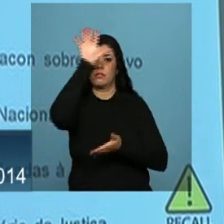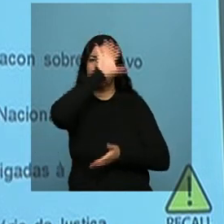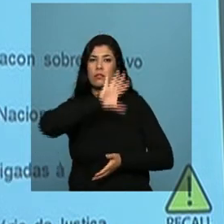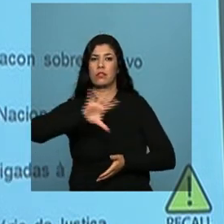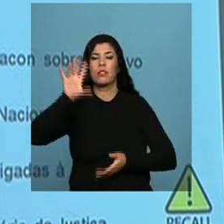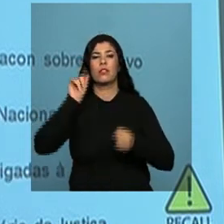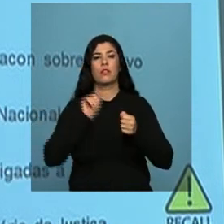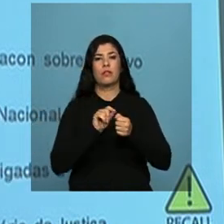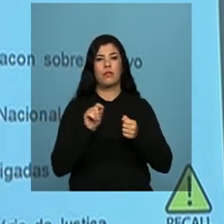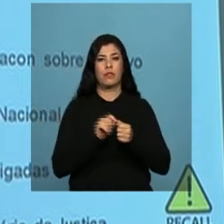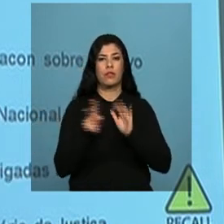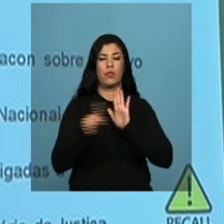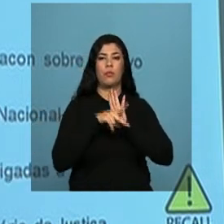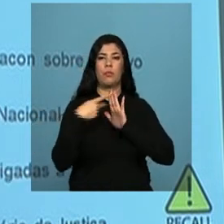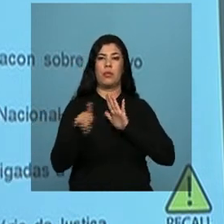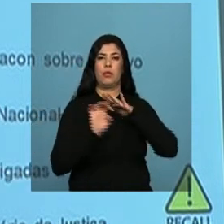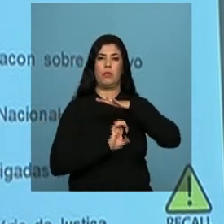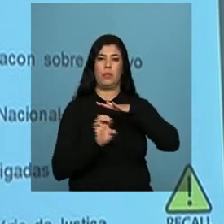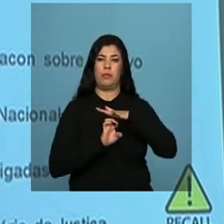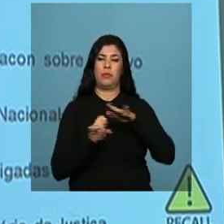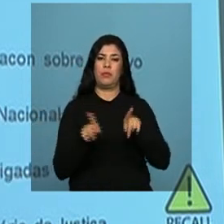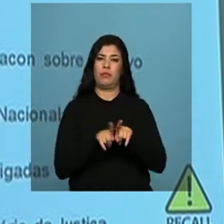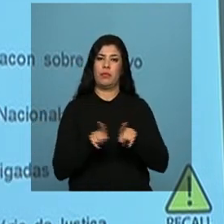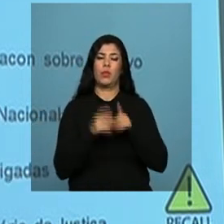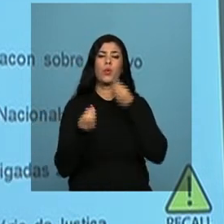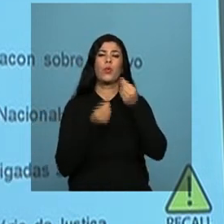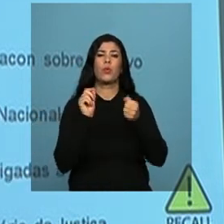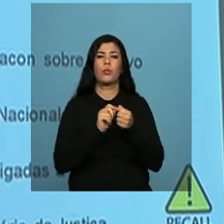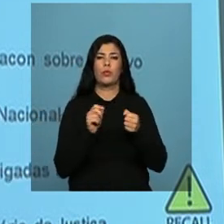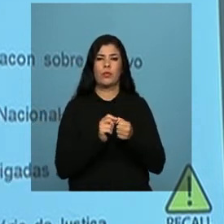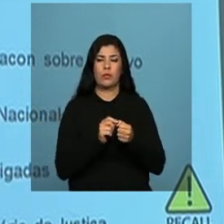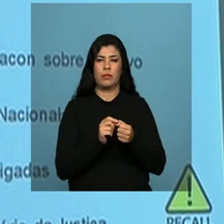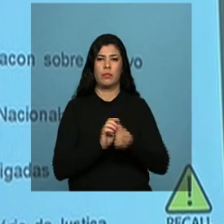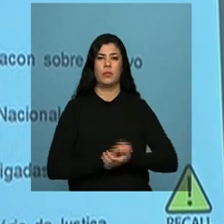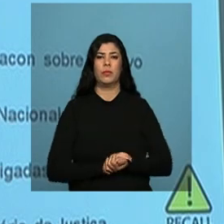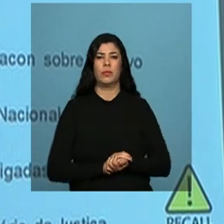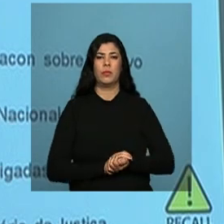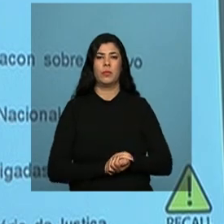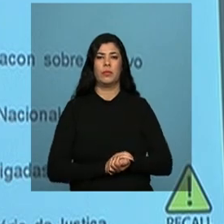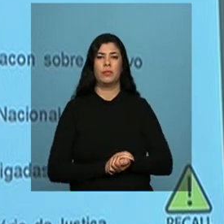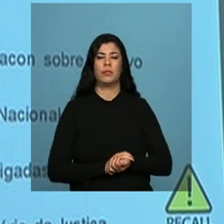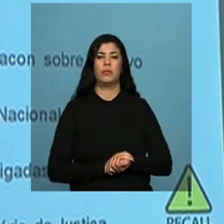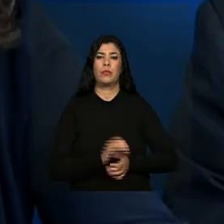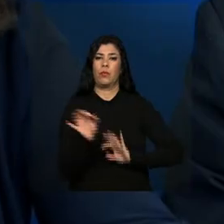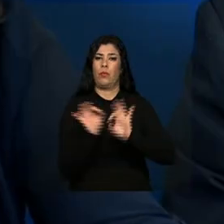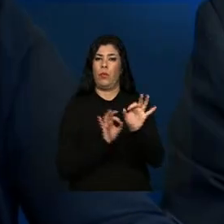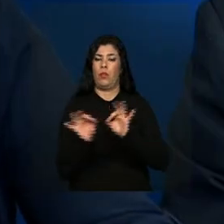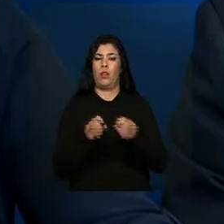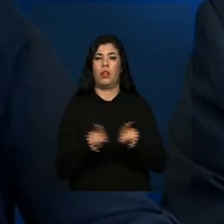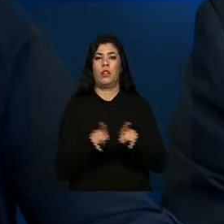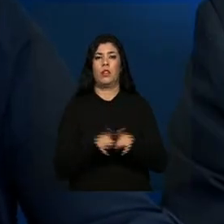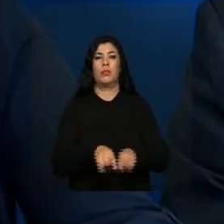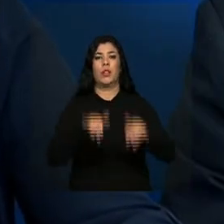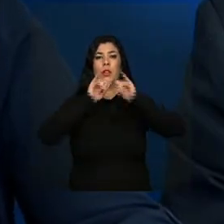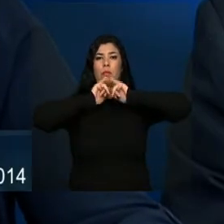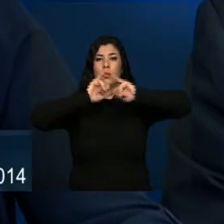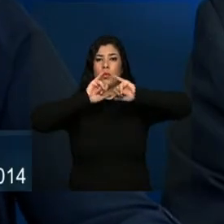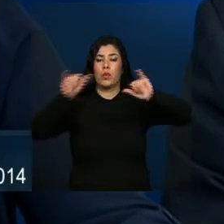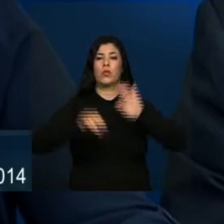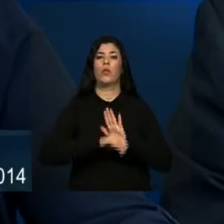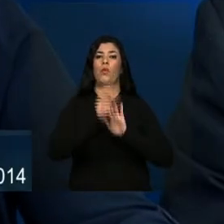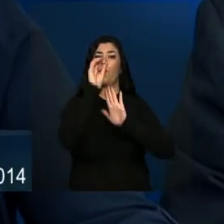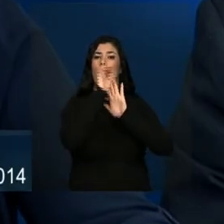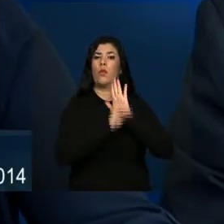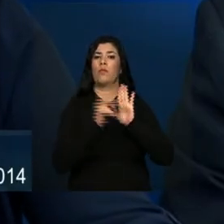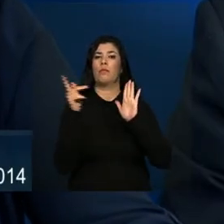alerta normalmente é feito pela própria empresa que que fazemos elaboramos e divulgamos um comunicado oficial